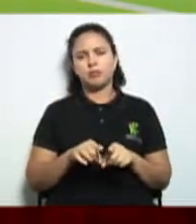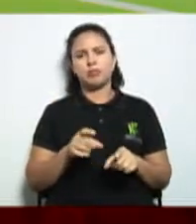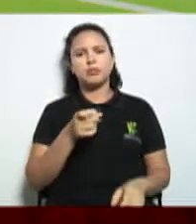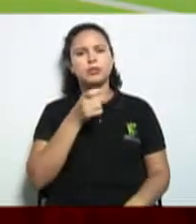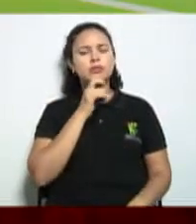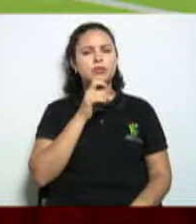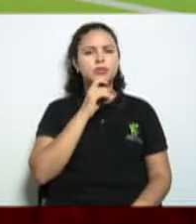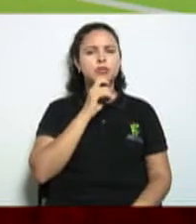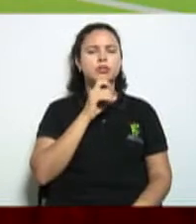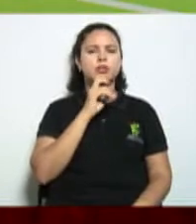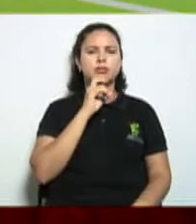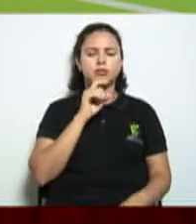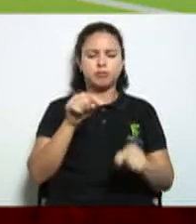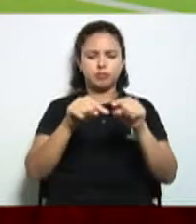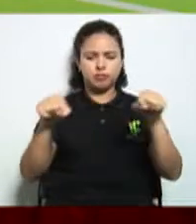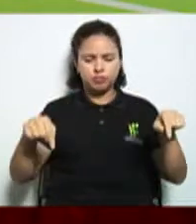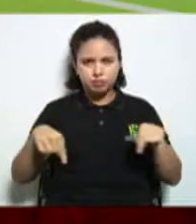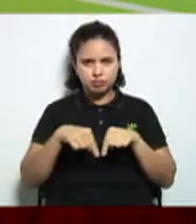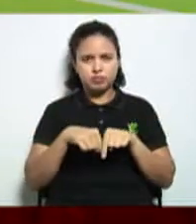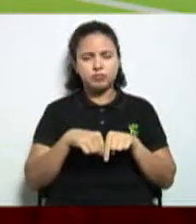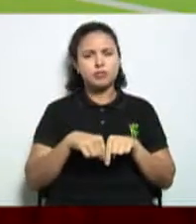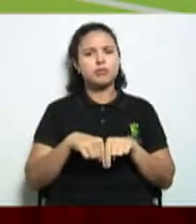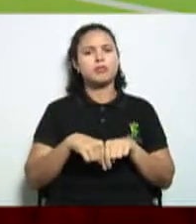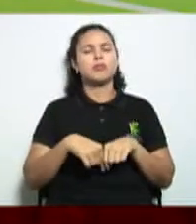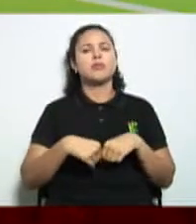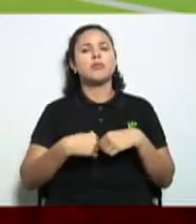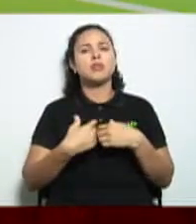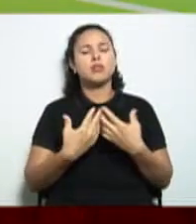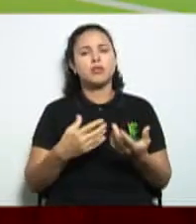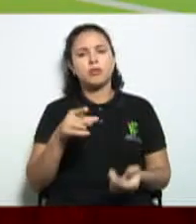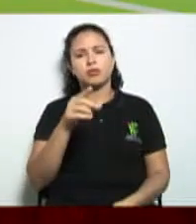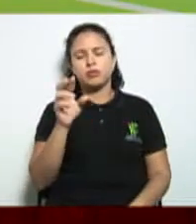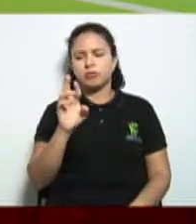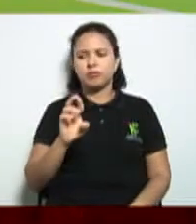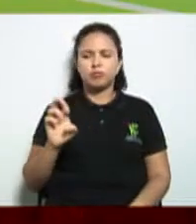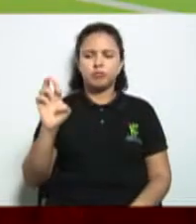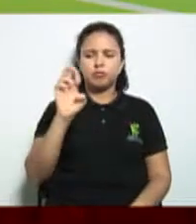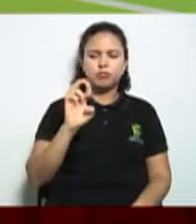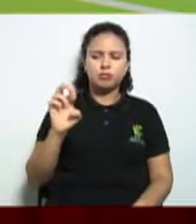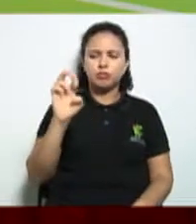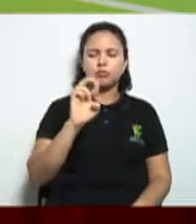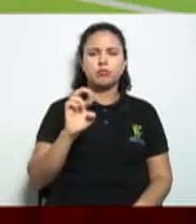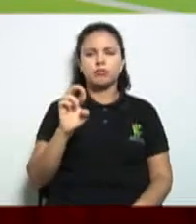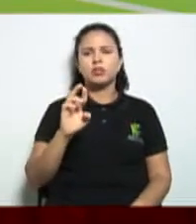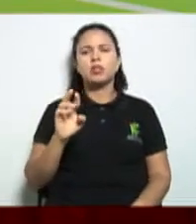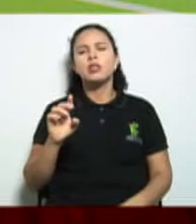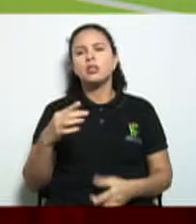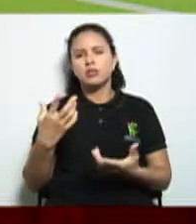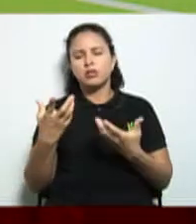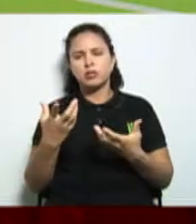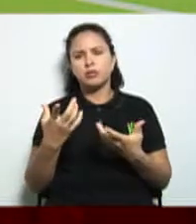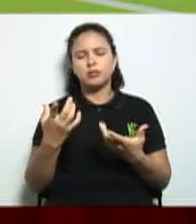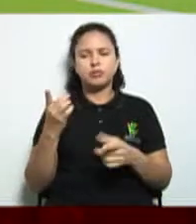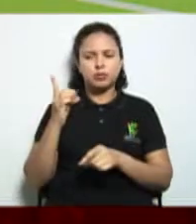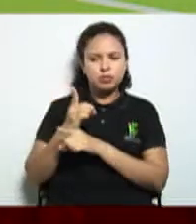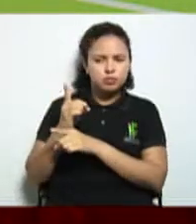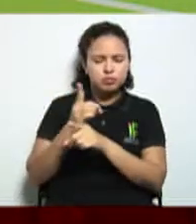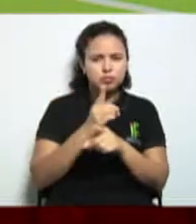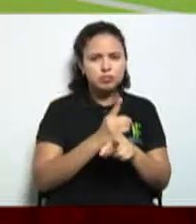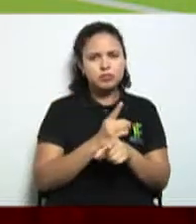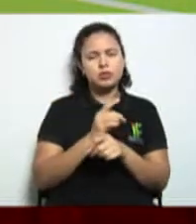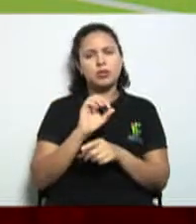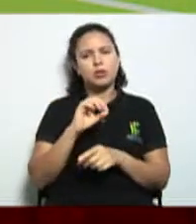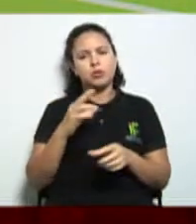Então, assim, você observa a sua realidade e diante dela você quer descobrir algo, ou quer fazer diferente, ou quer